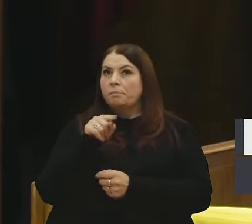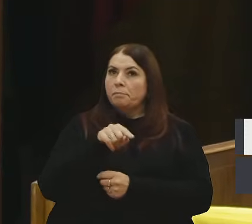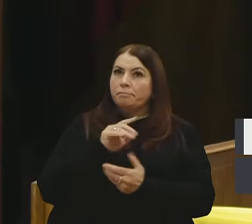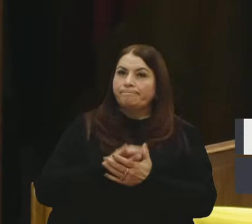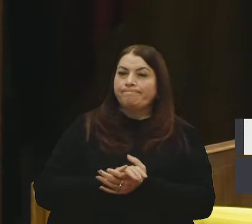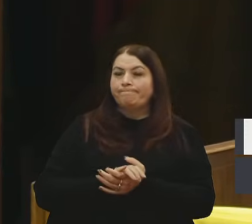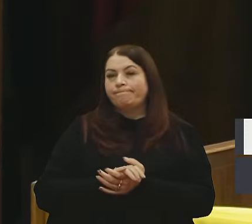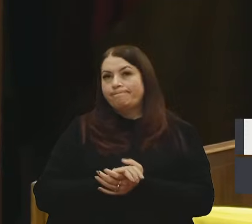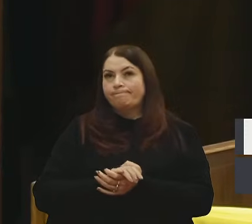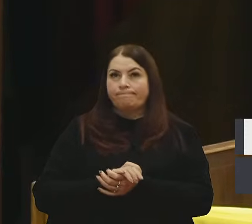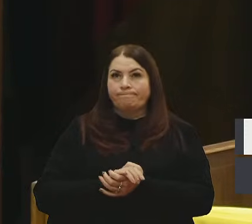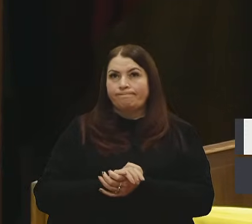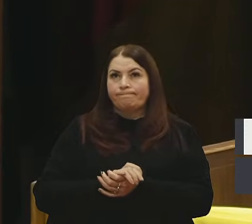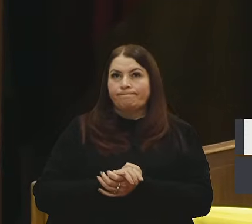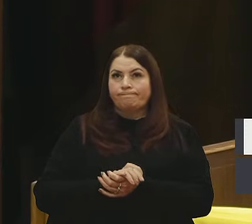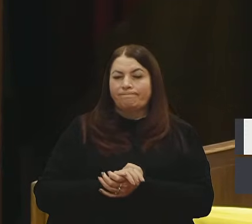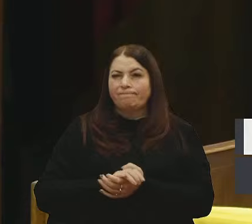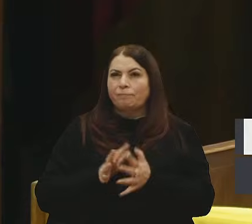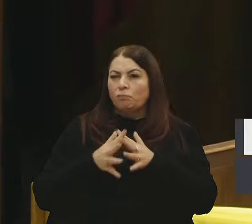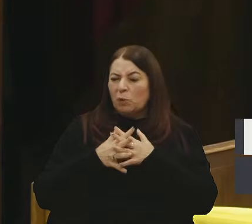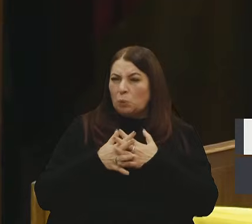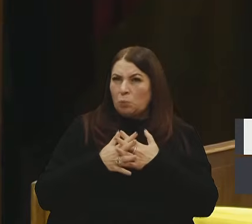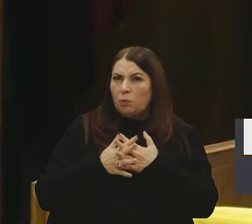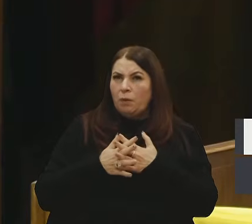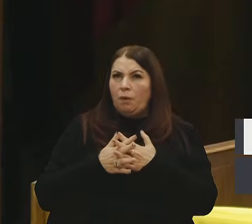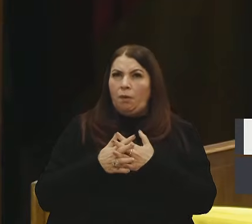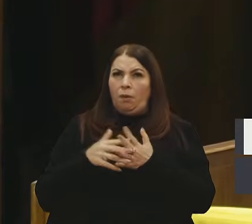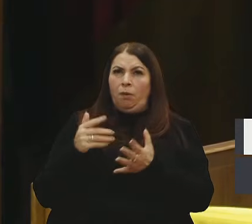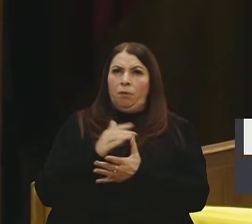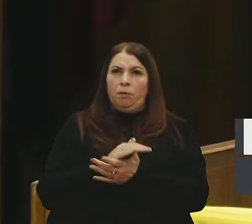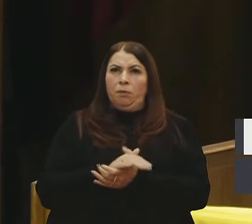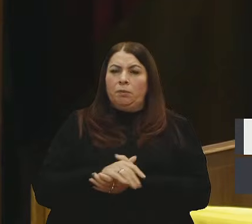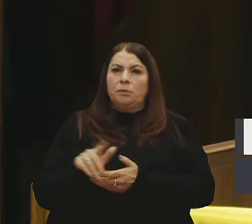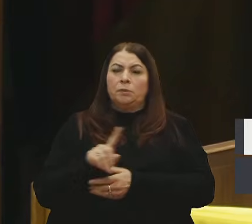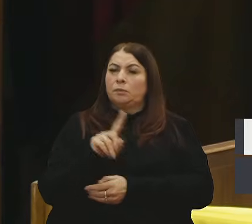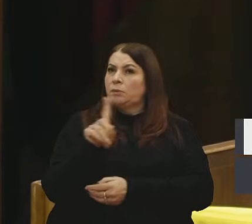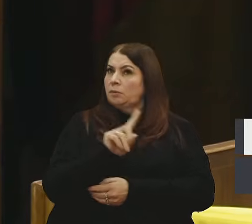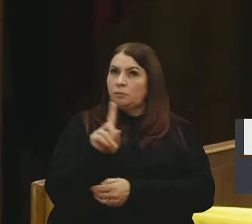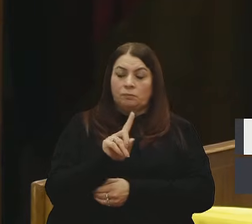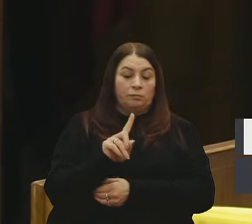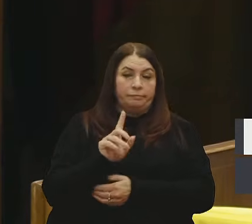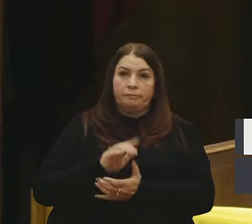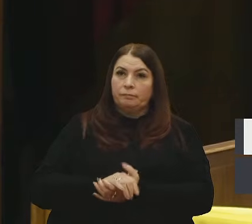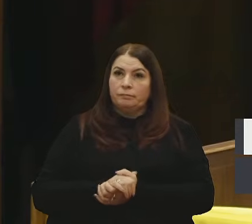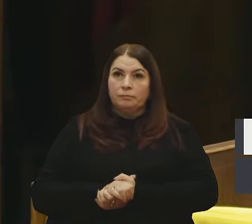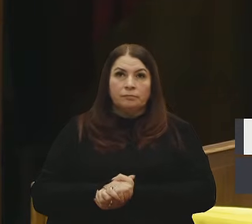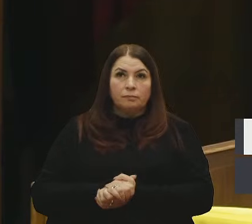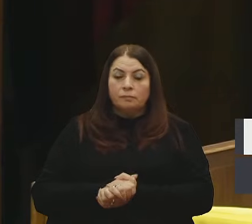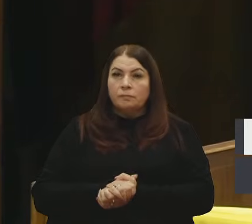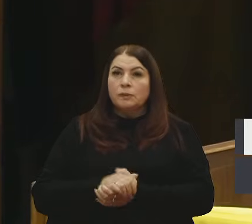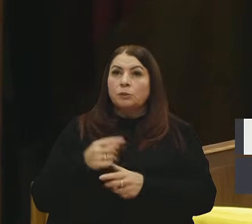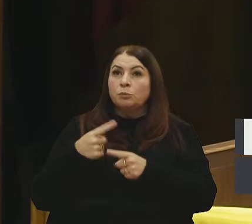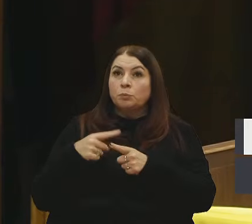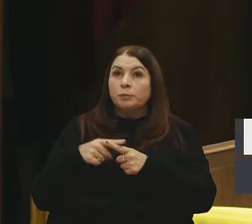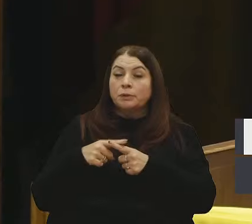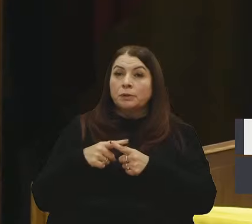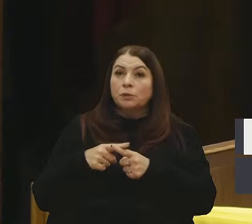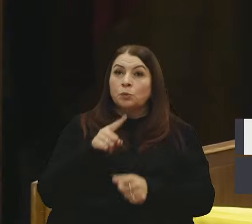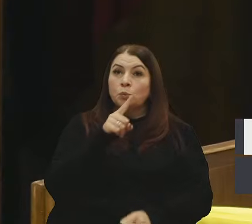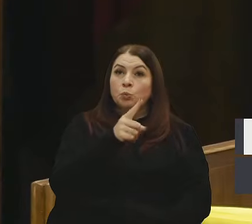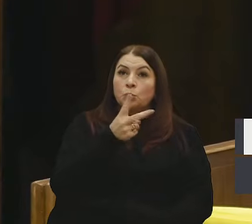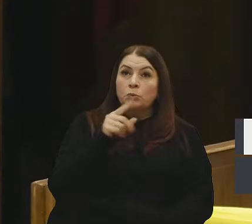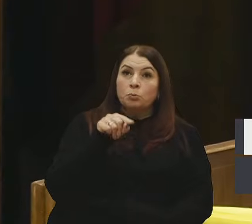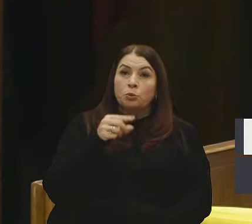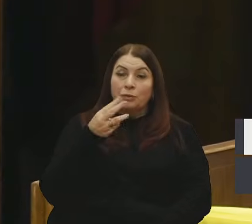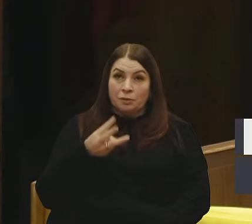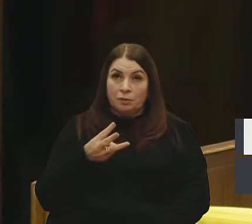que ficou confuso. Não, senhores. Porque o item 12.3